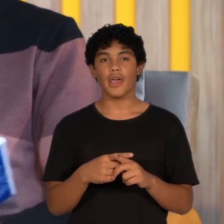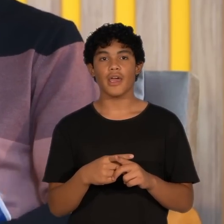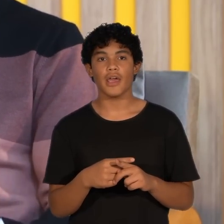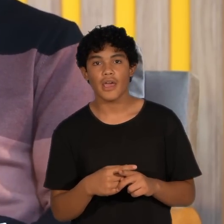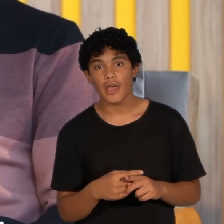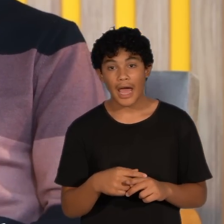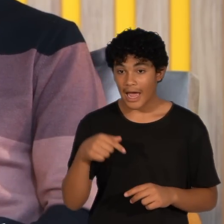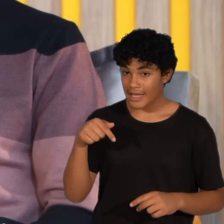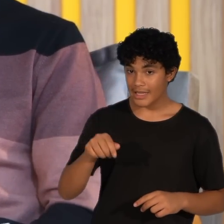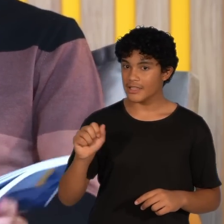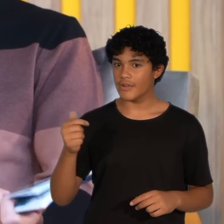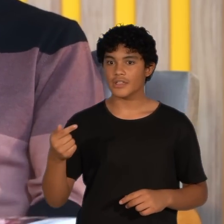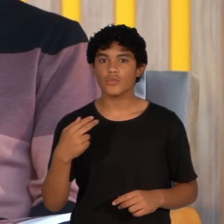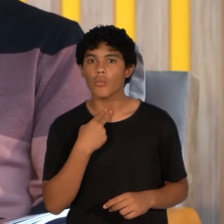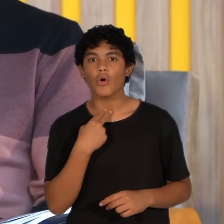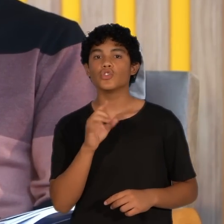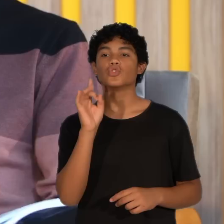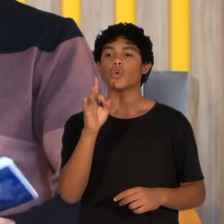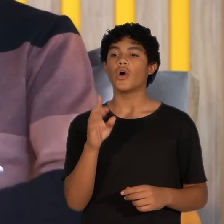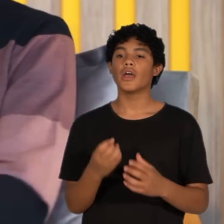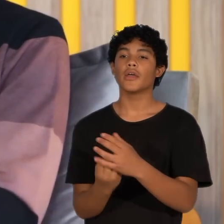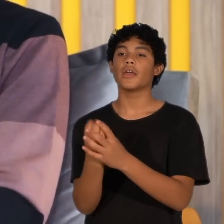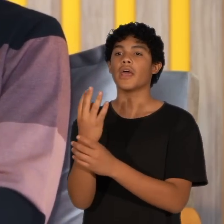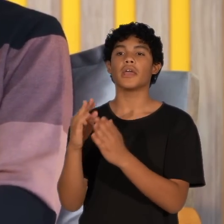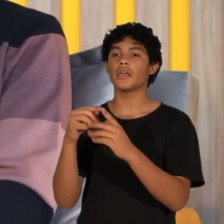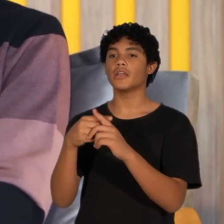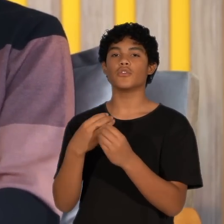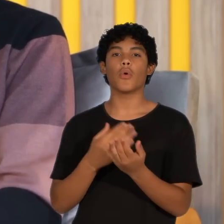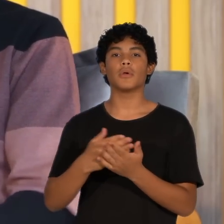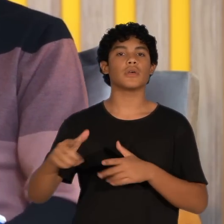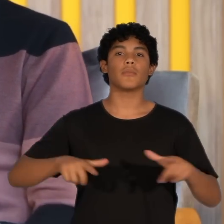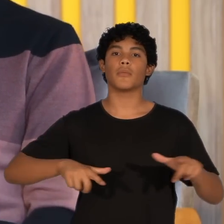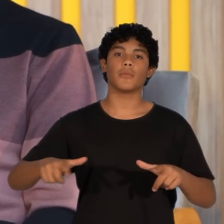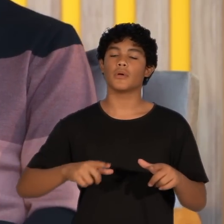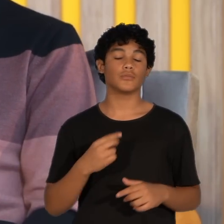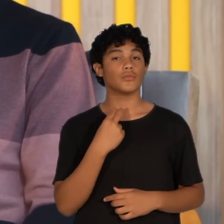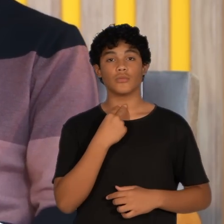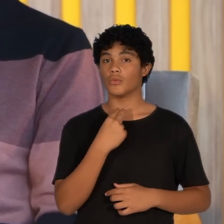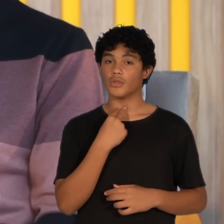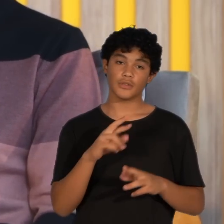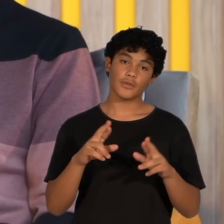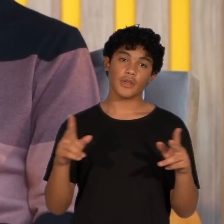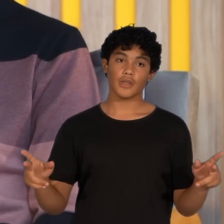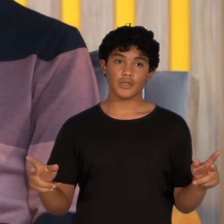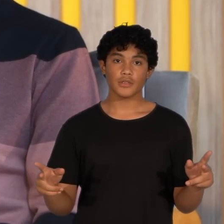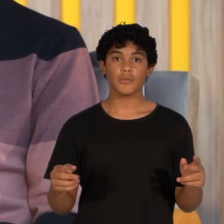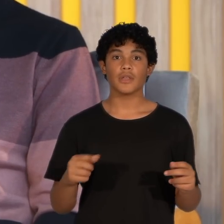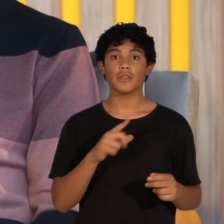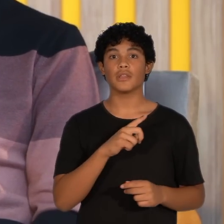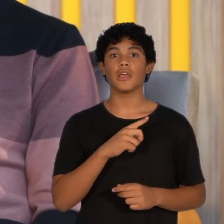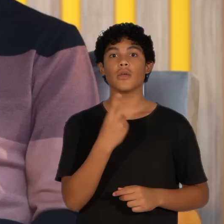apenas, eu vou ser pastor e aí eu vou e fundo uma igreja e já começo a trabalhar ali. Não é bem assim que acontece aqui,